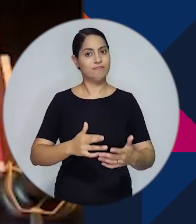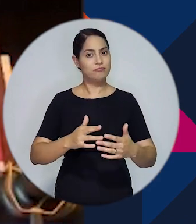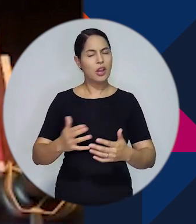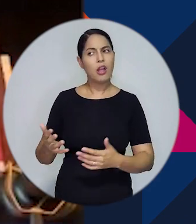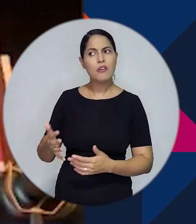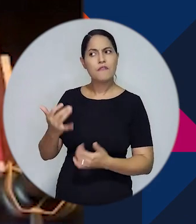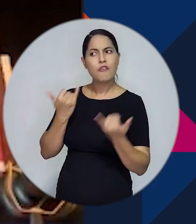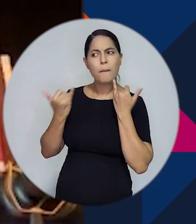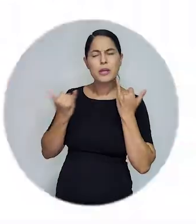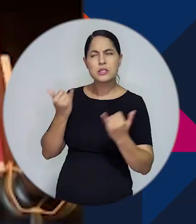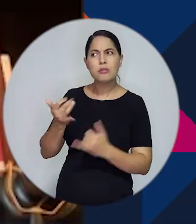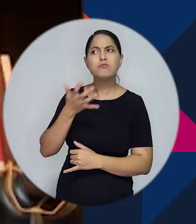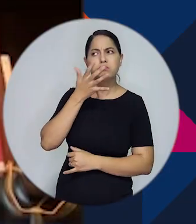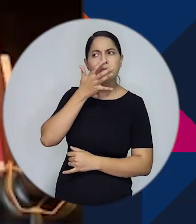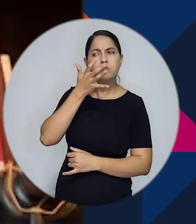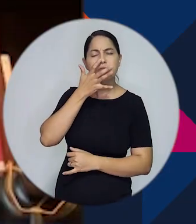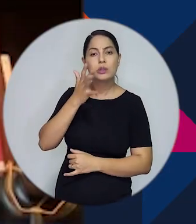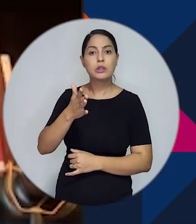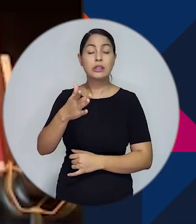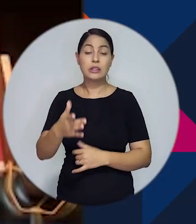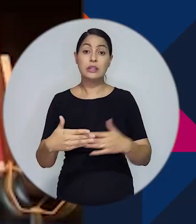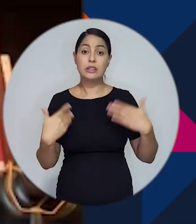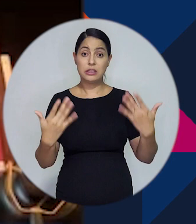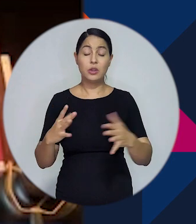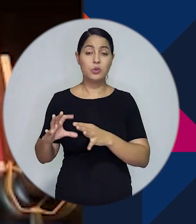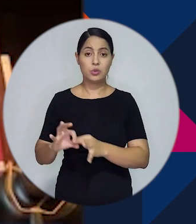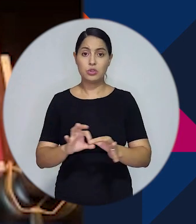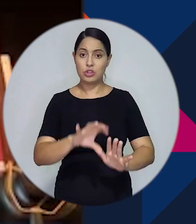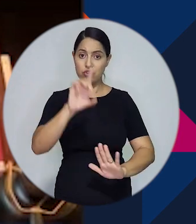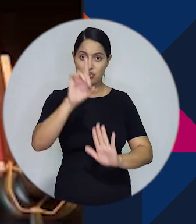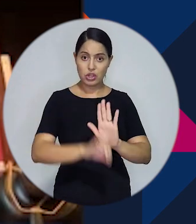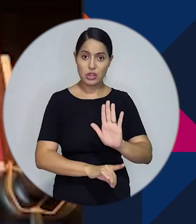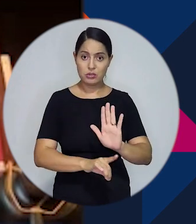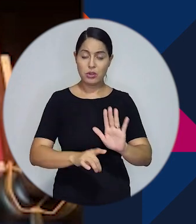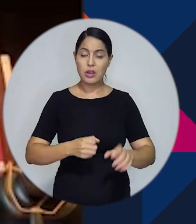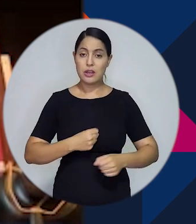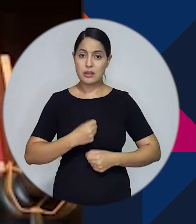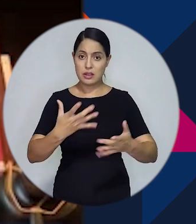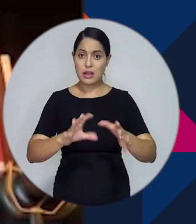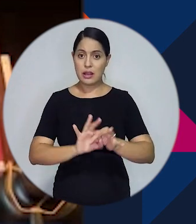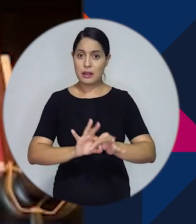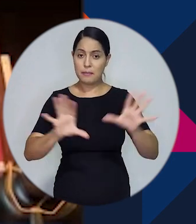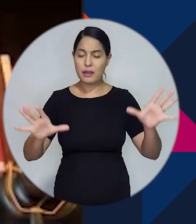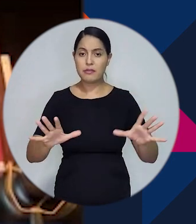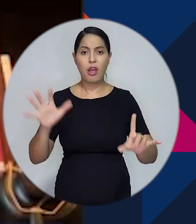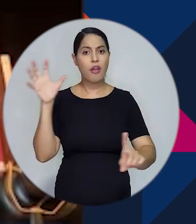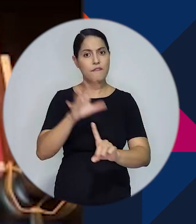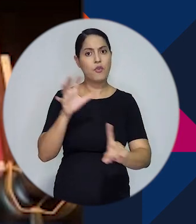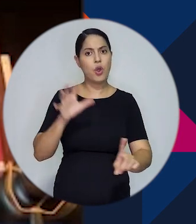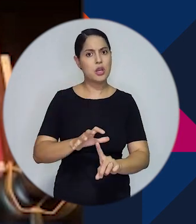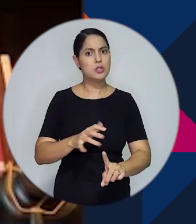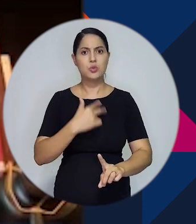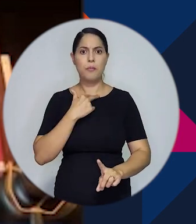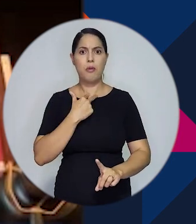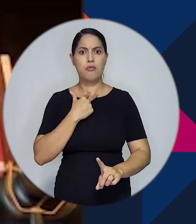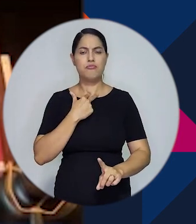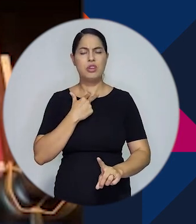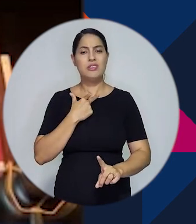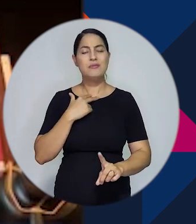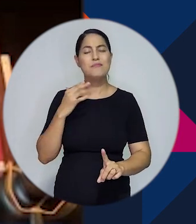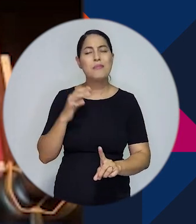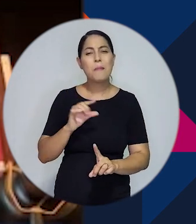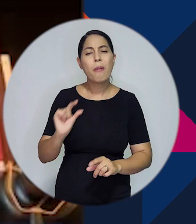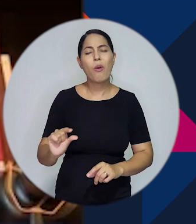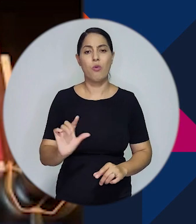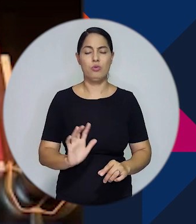tendência, ele não vai existir. O direito ele tem que interferir o mínimo possível na liberdade de expressão e no trabalho da imprensa. É